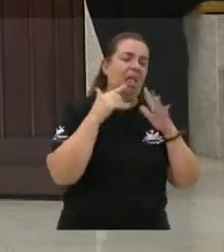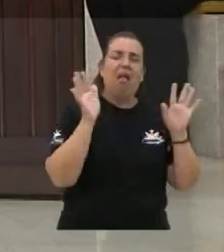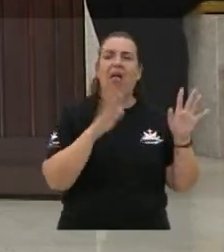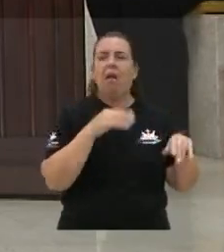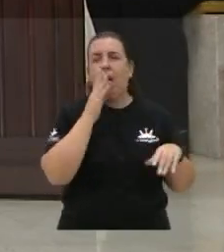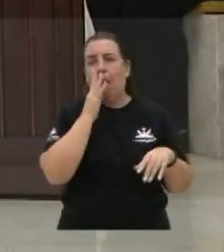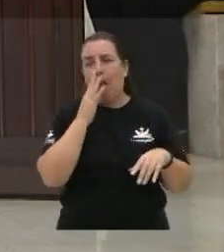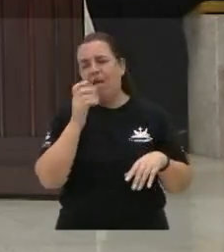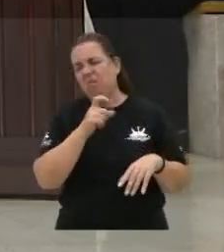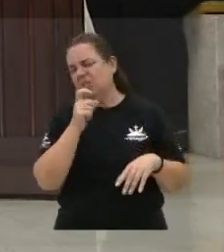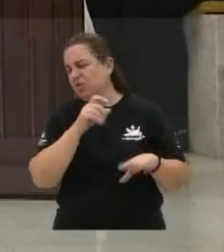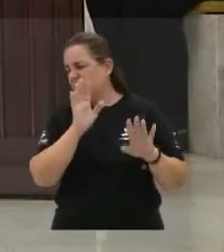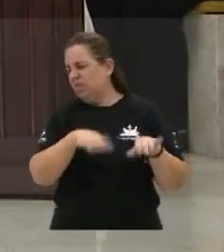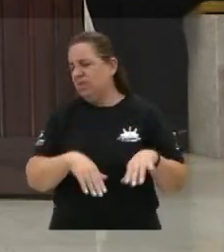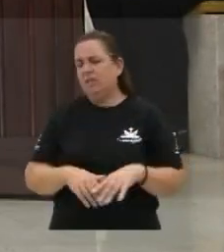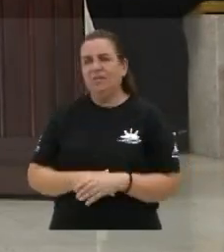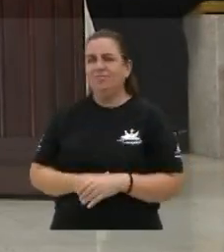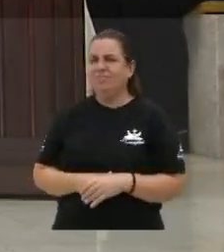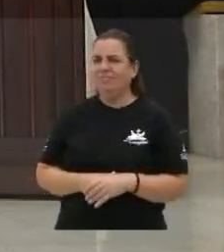feliz, mentira!